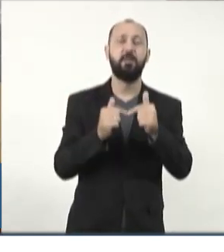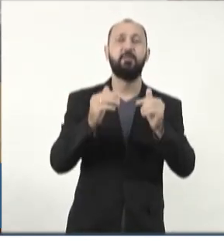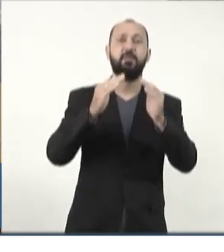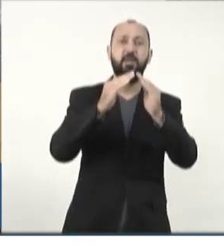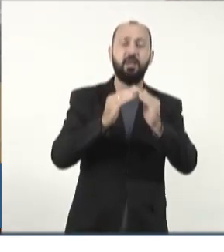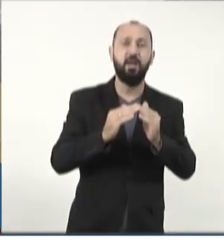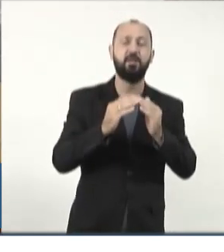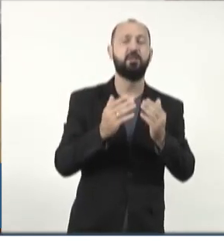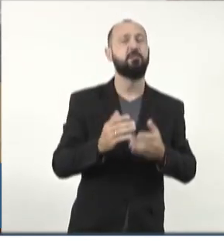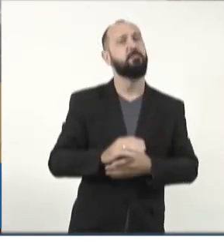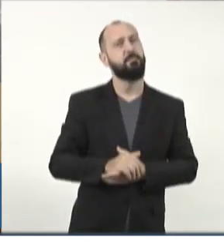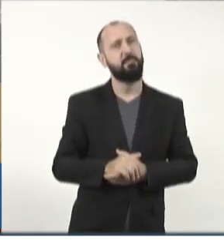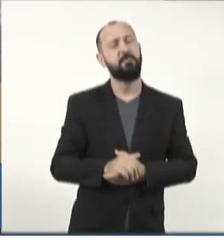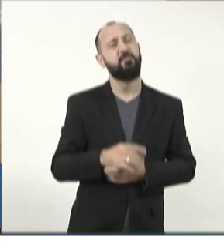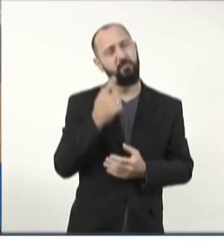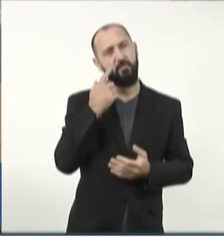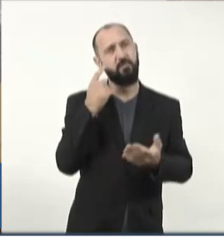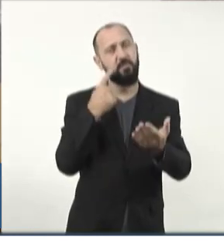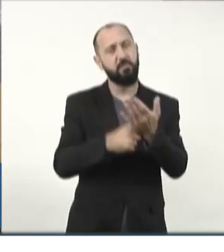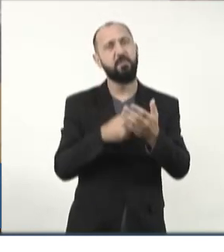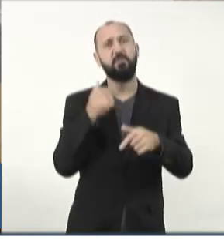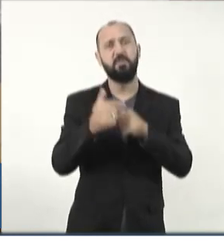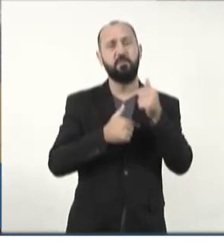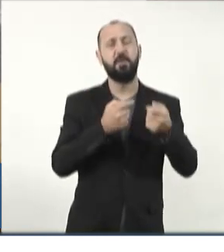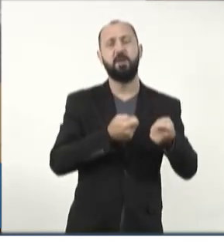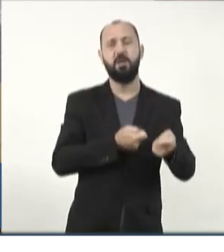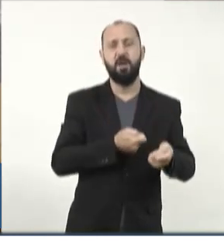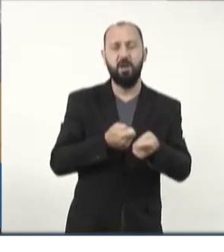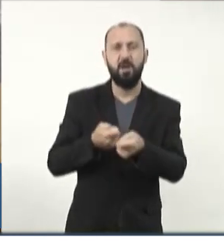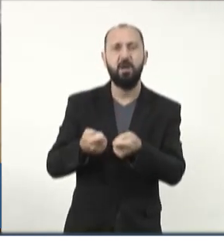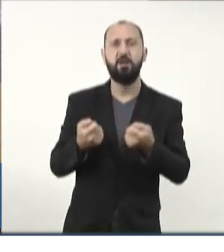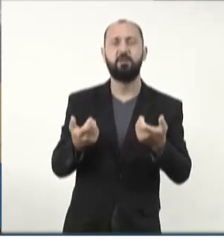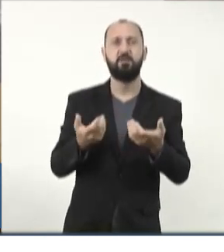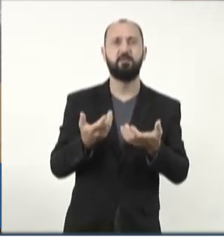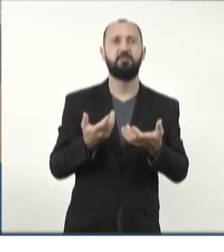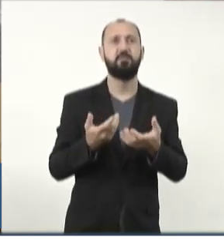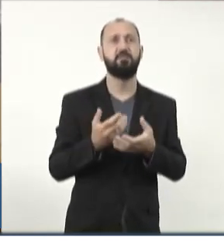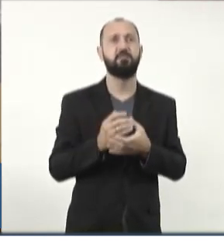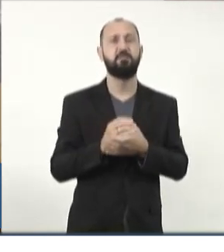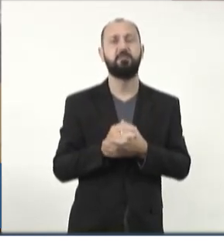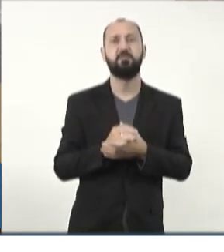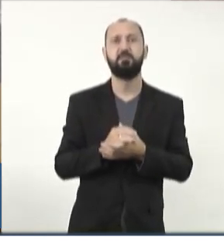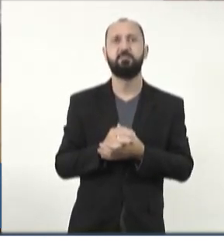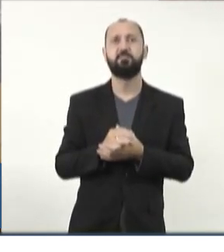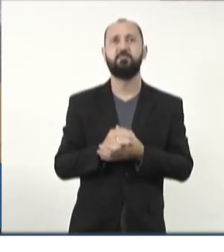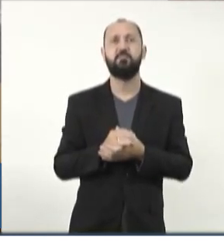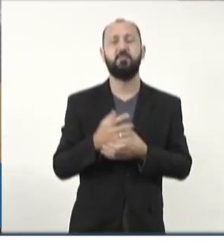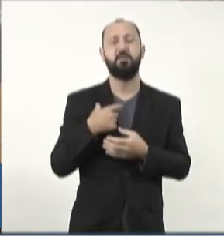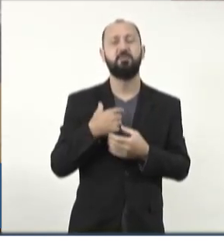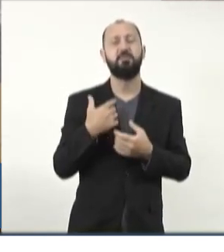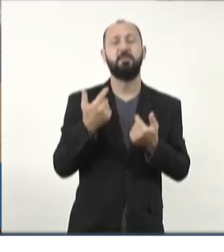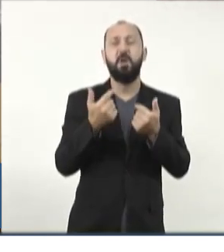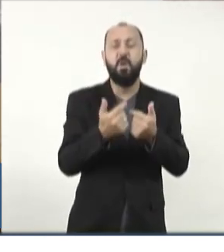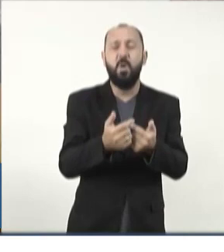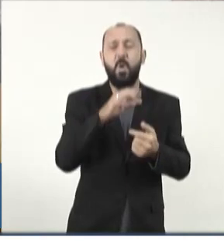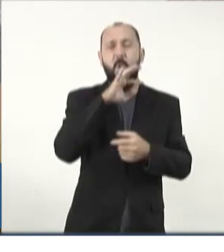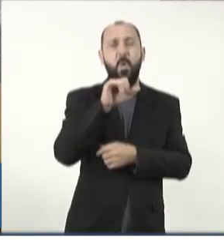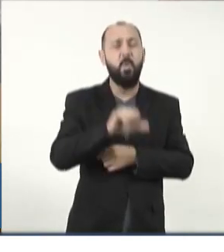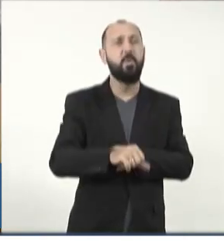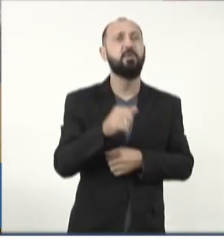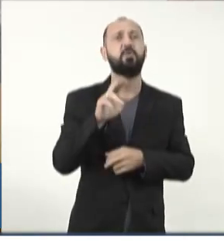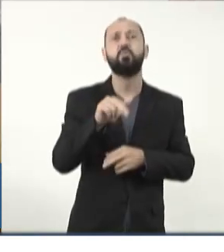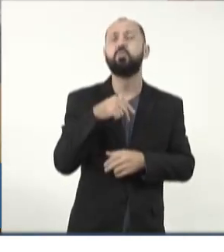ficam dentro de casa. Gente, vamos combinar, serviço doméstico é o pior. Não tem nada mais ingrato. Não